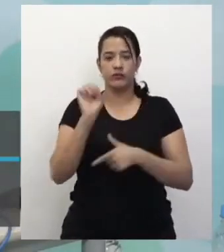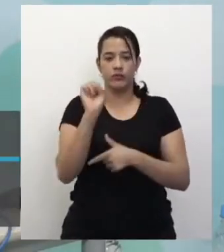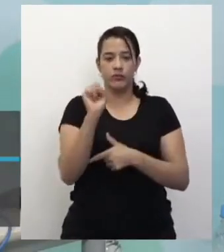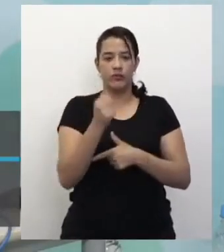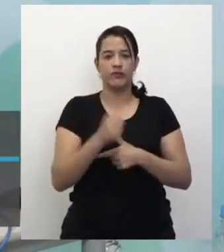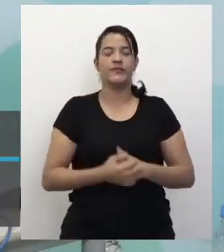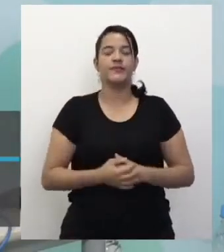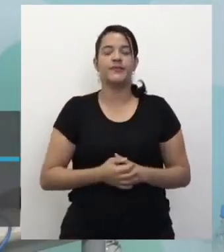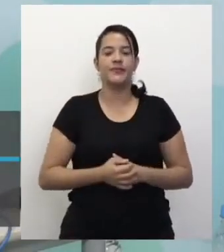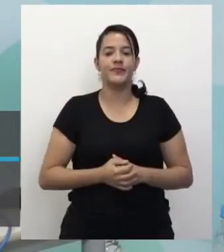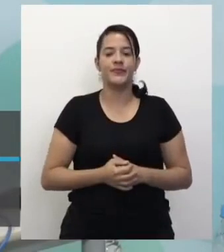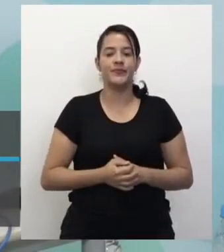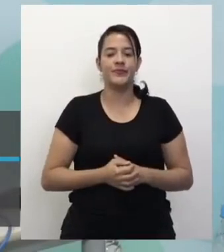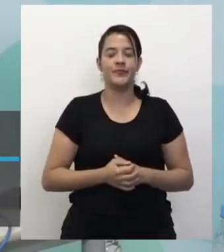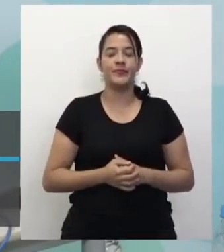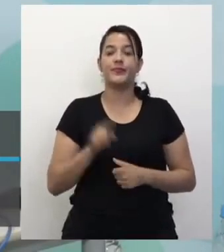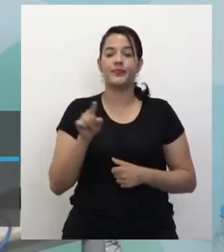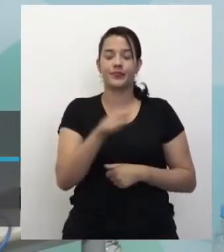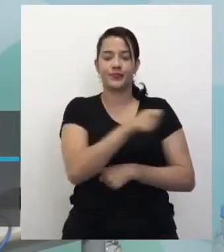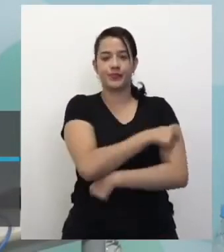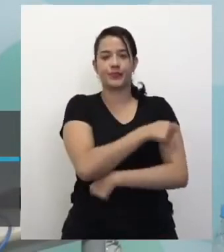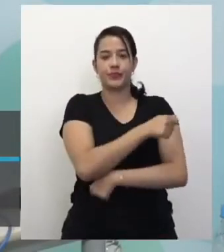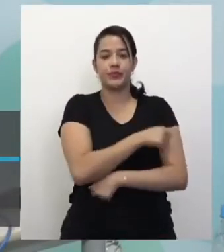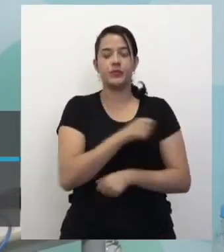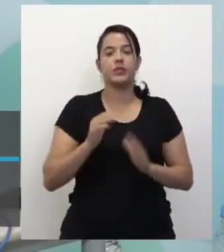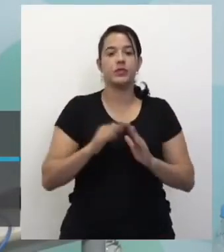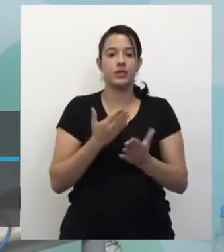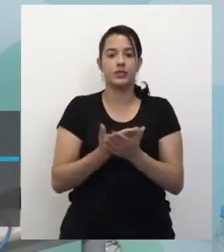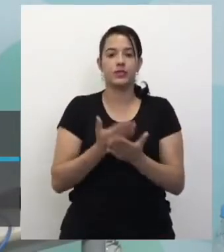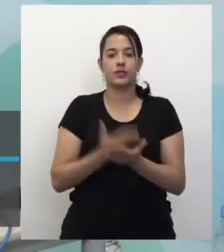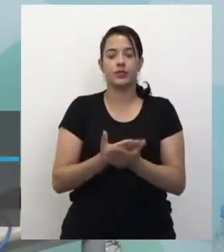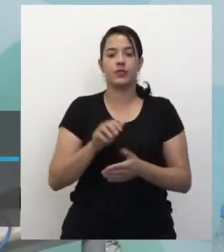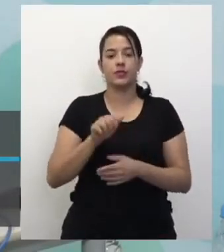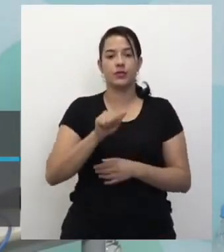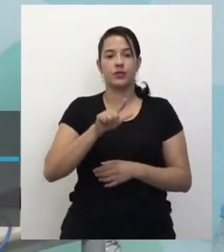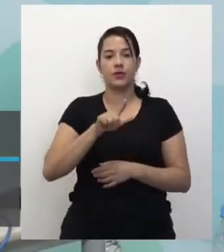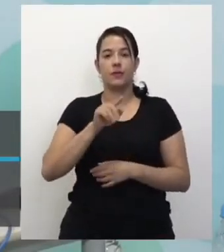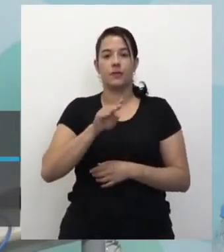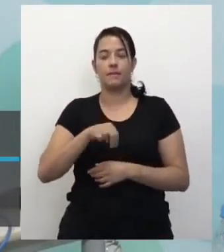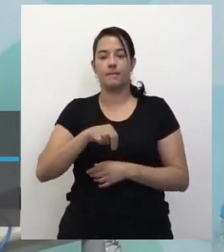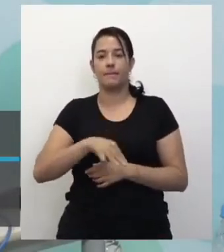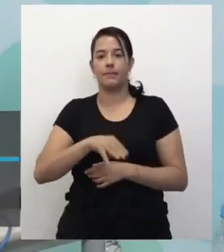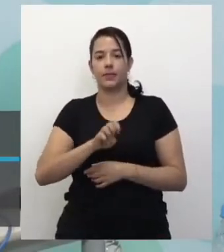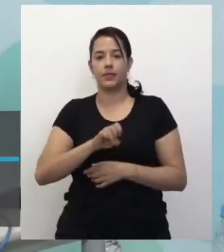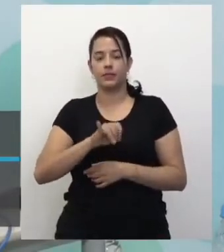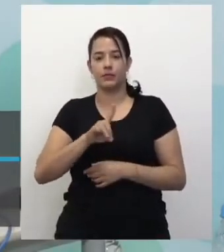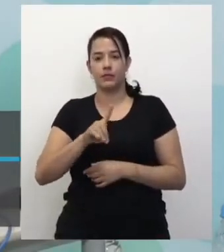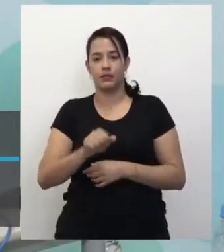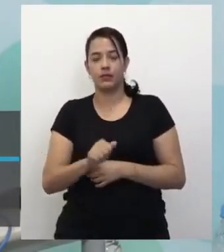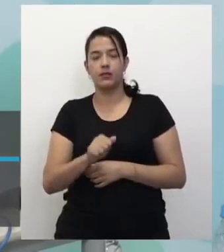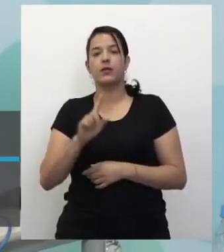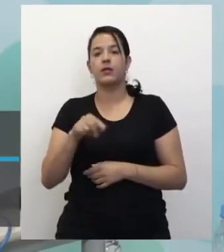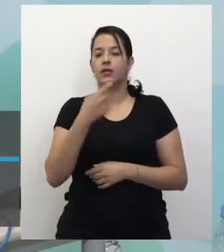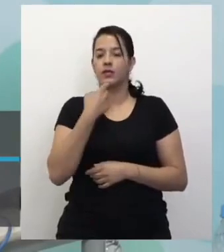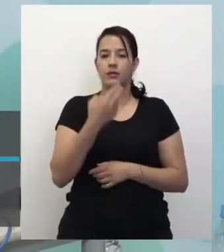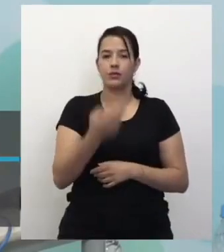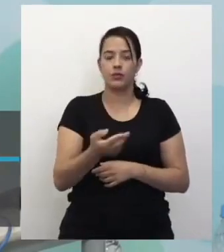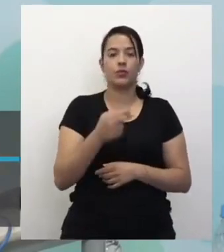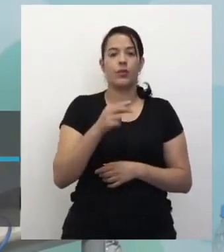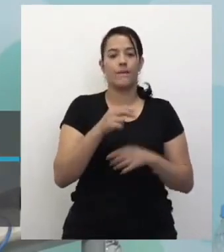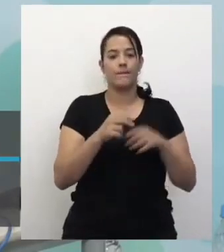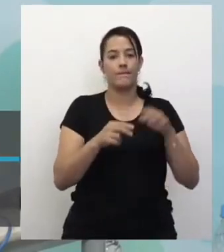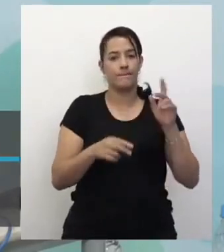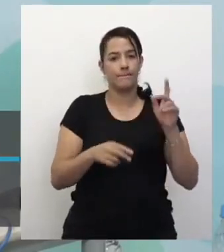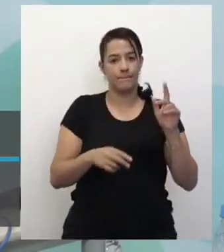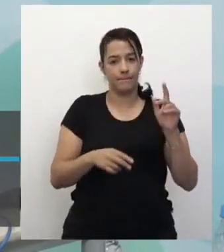né? legal. Olha só, os alunos da escola Antônio de Almeida Prado, de IEP, né? Relação entre T e S.